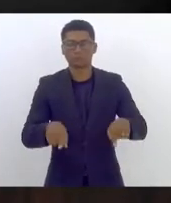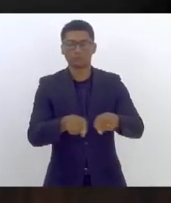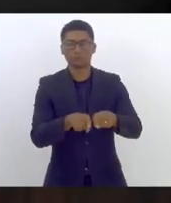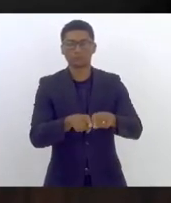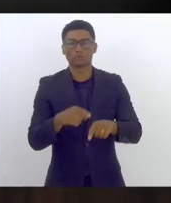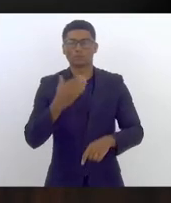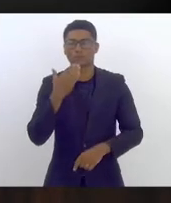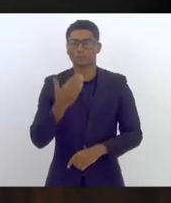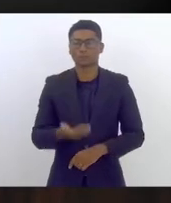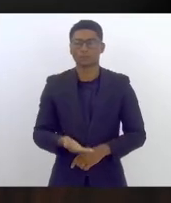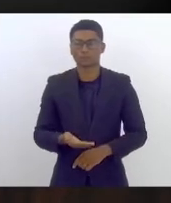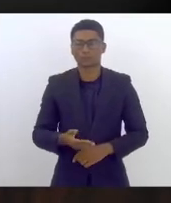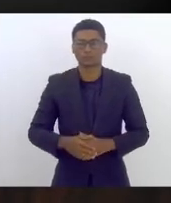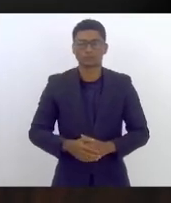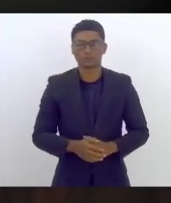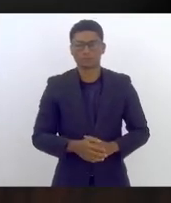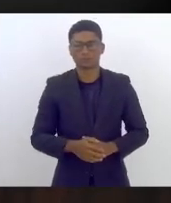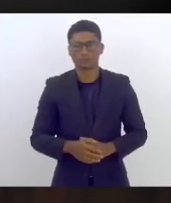requerimentos